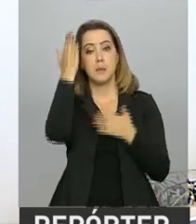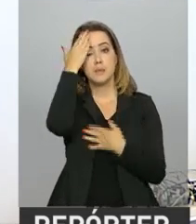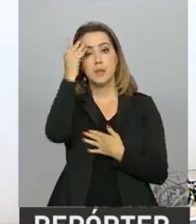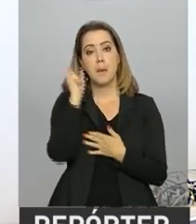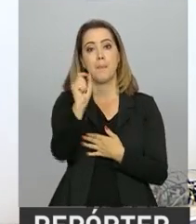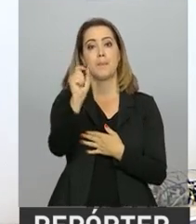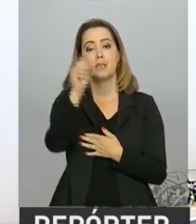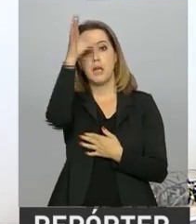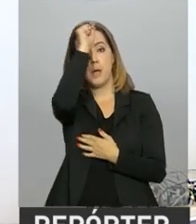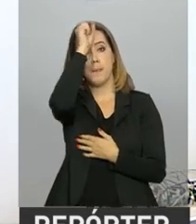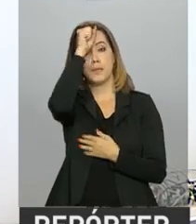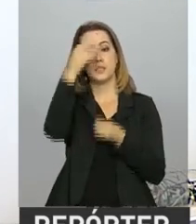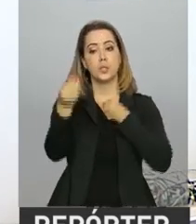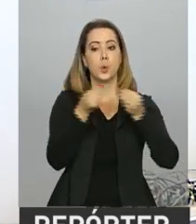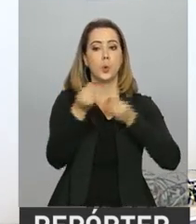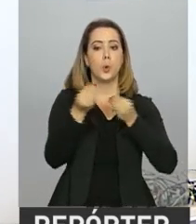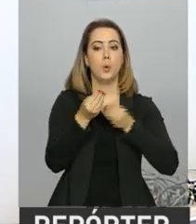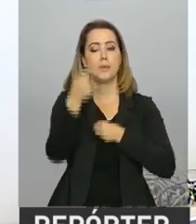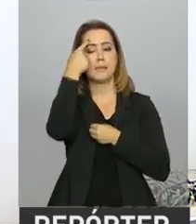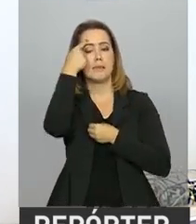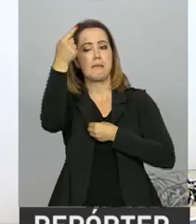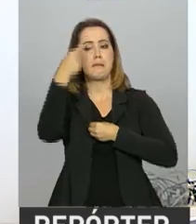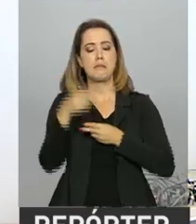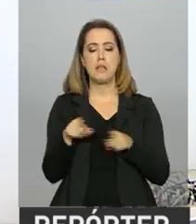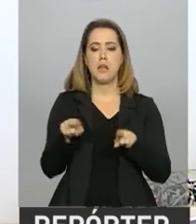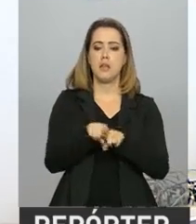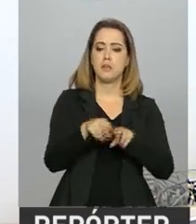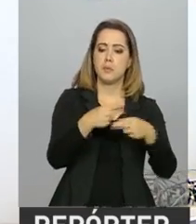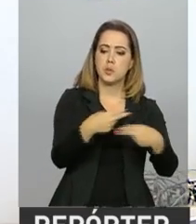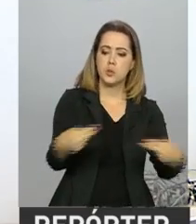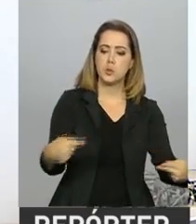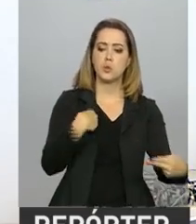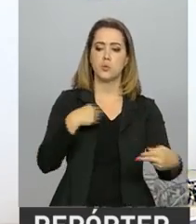saber, aprender a colocar essas ideias e esses produtos desenvolvidos no mercado.